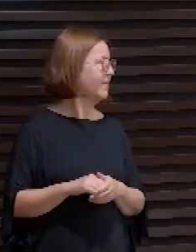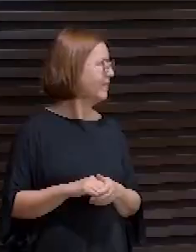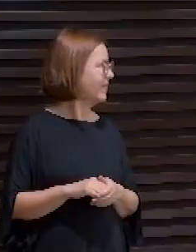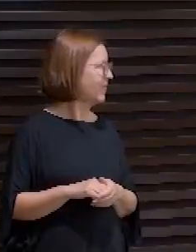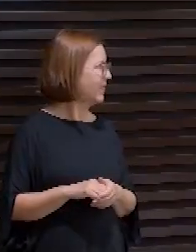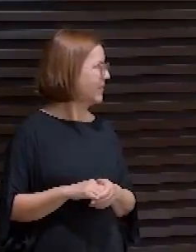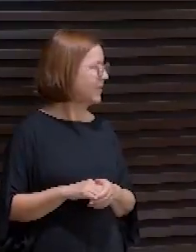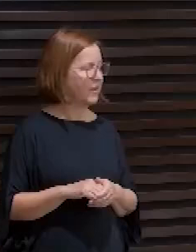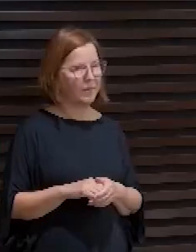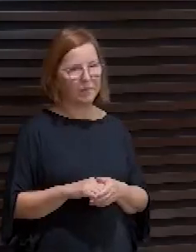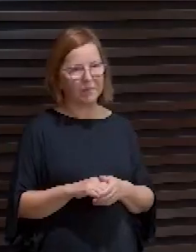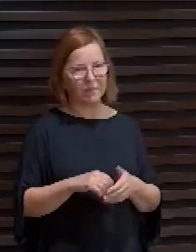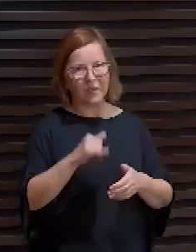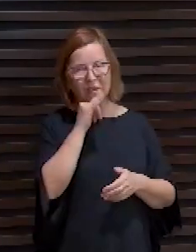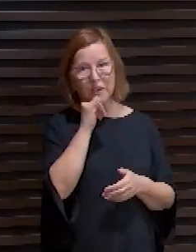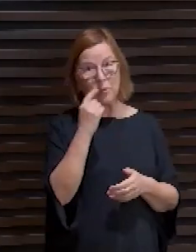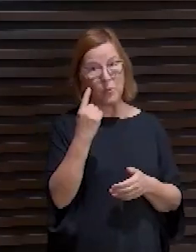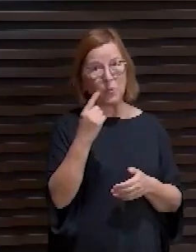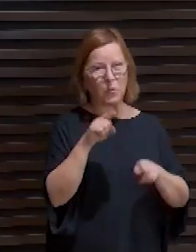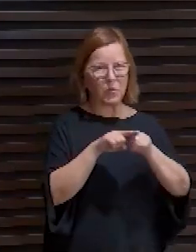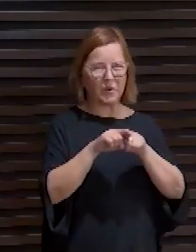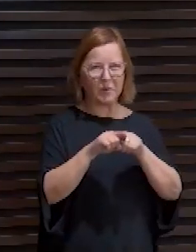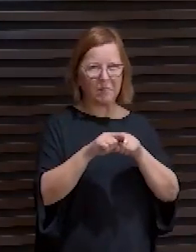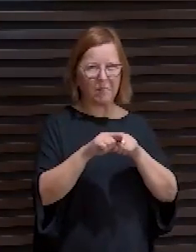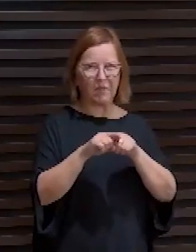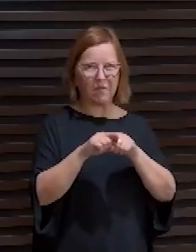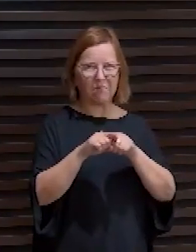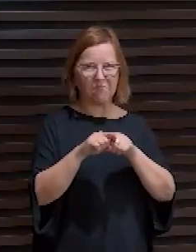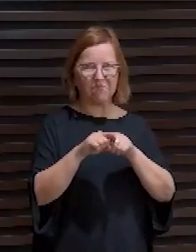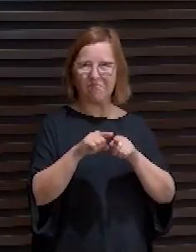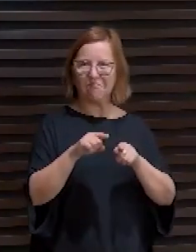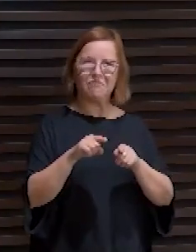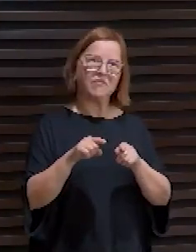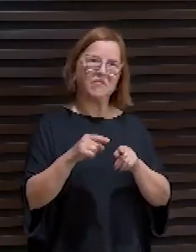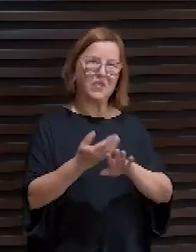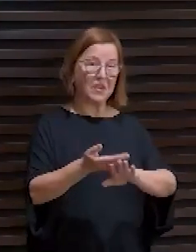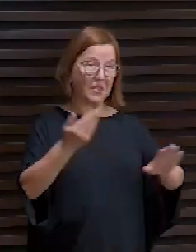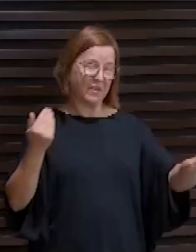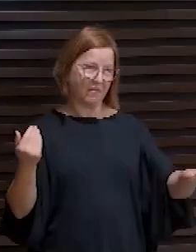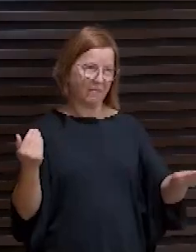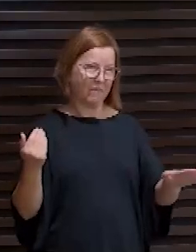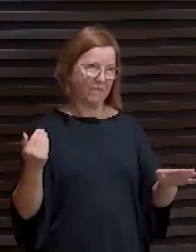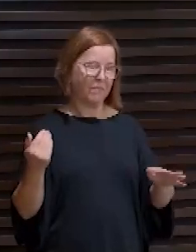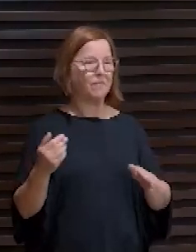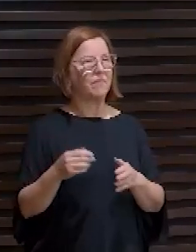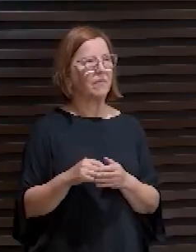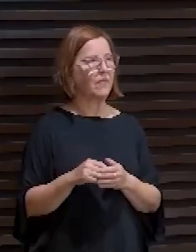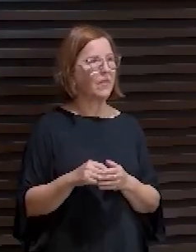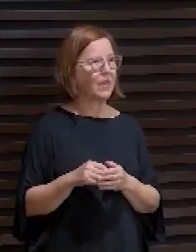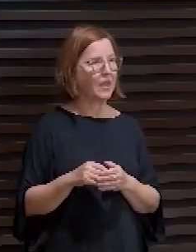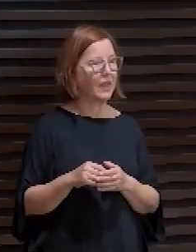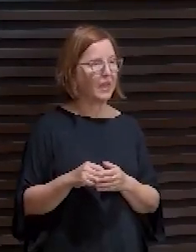se distanciou. Ele não está, creio eu, fora da pessoa de Cristo, porque quem está em Cristo não tem como sair de Cristo. Mas